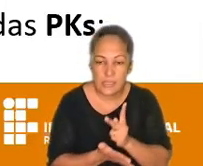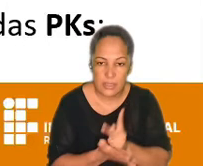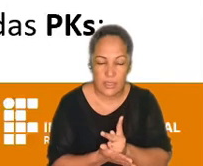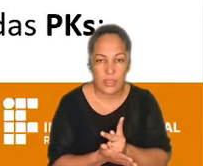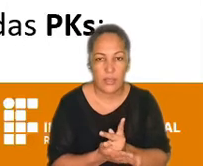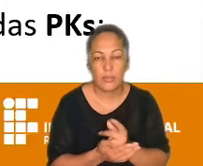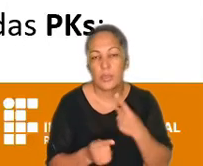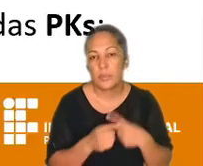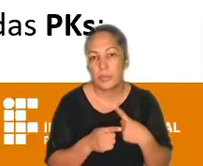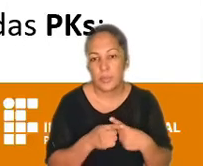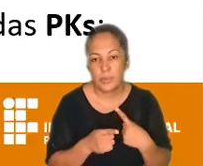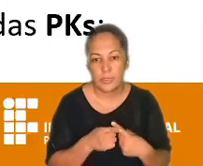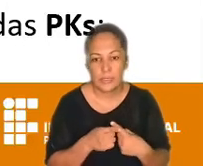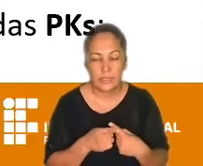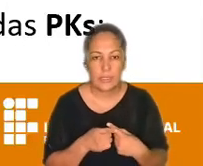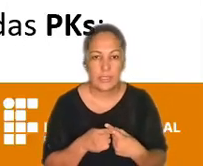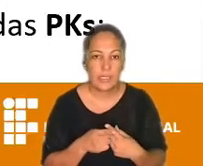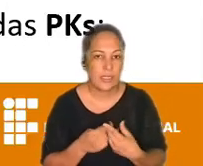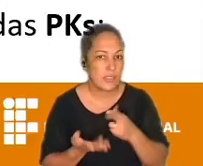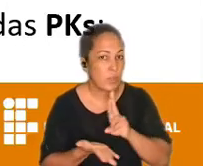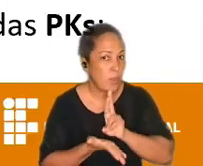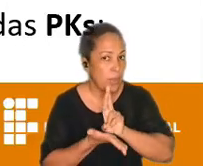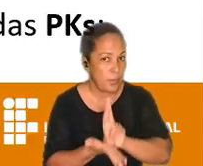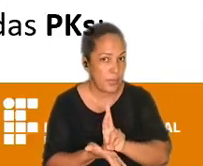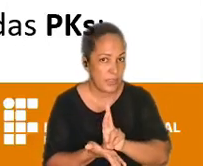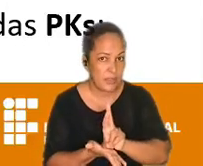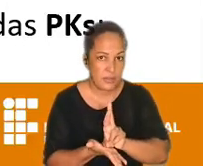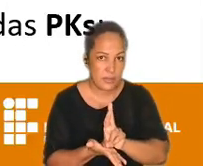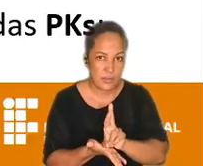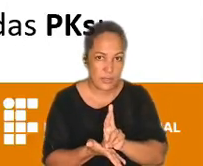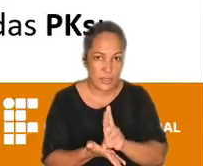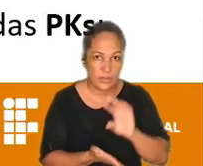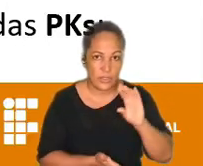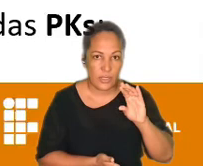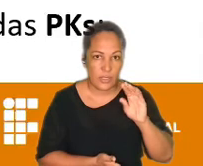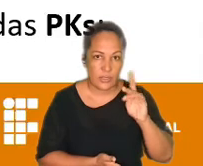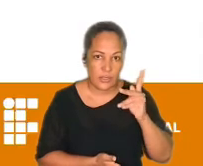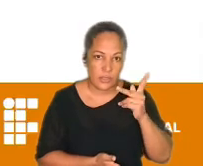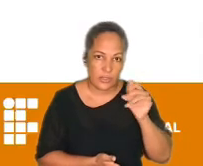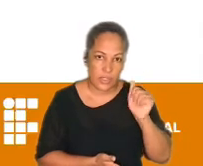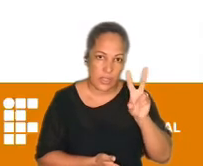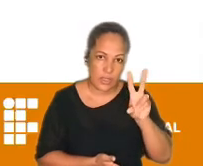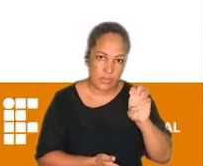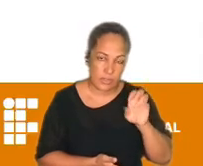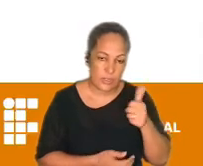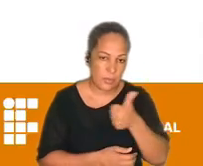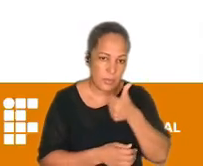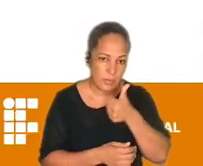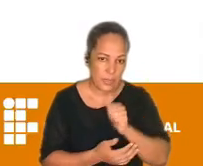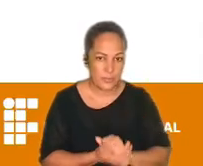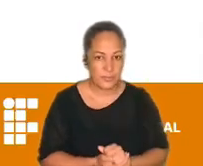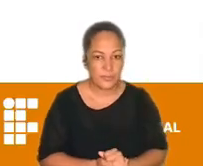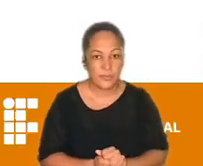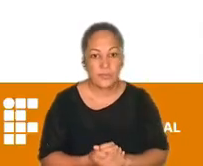são representações das chaves primárias, dos atributos identificadores.